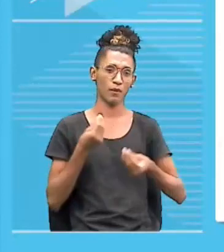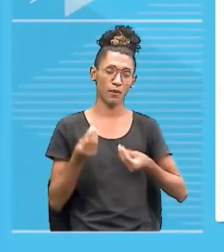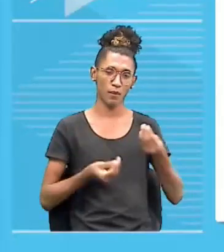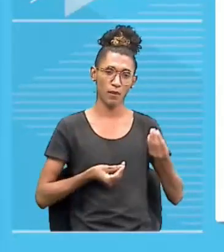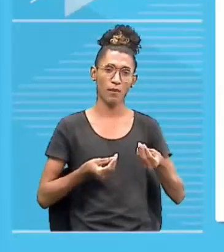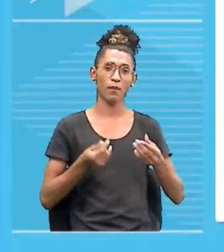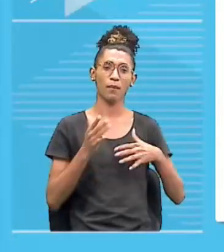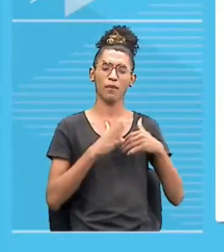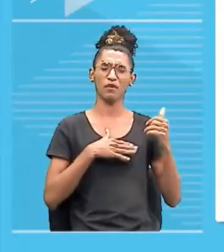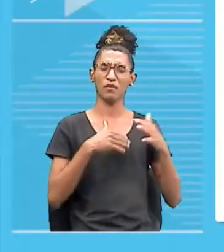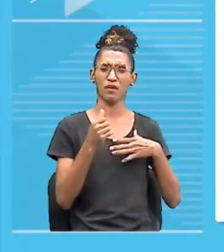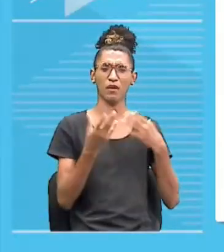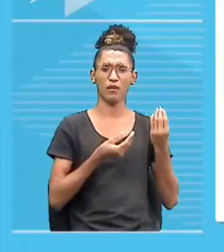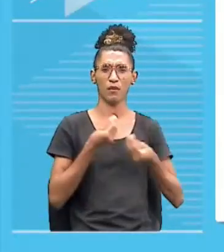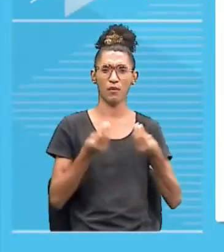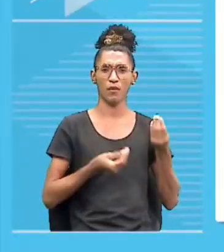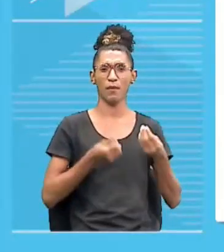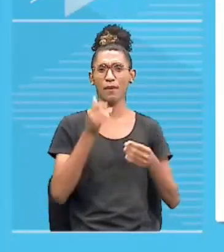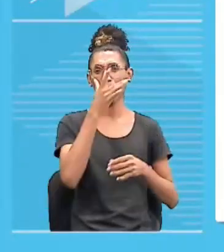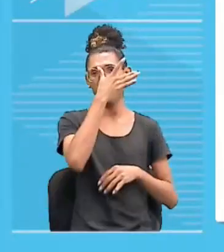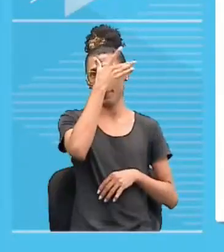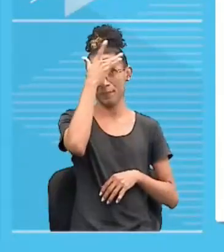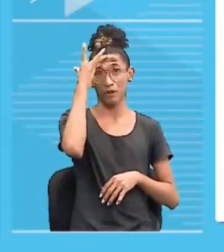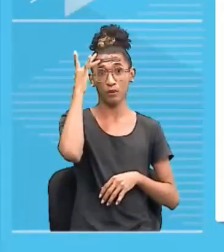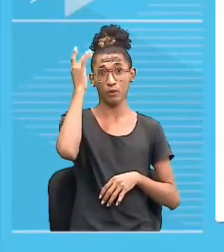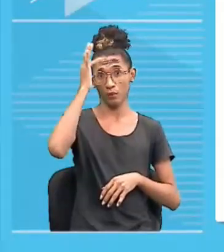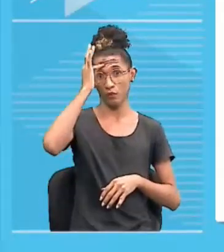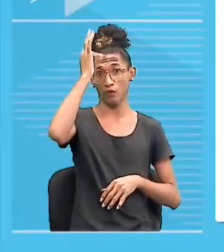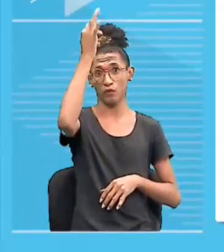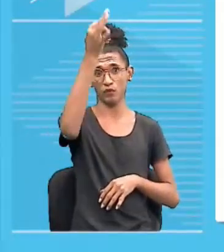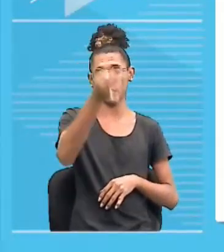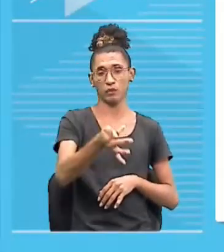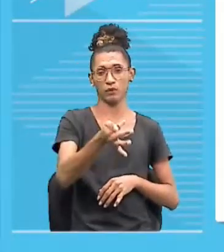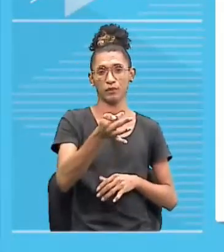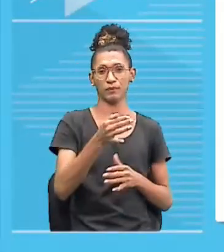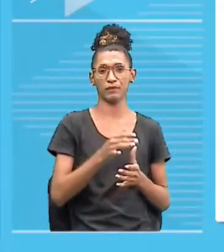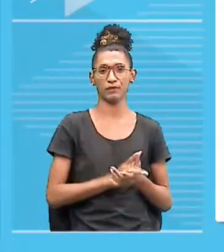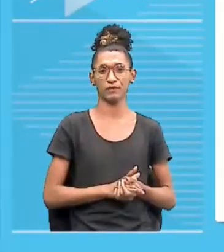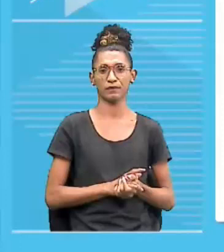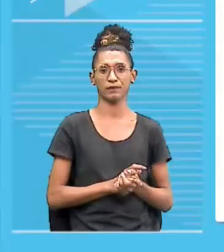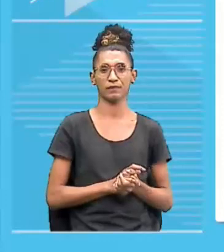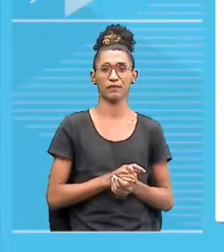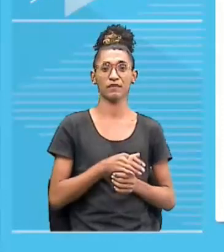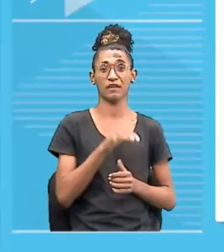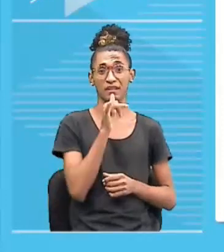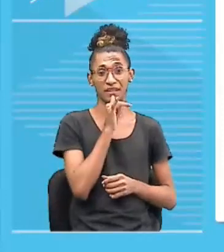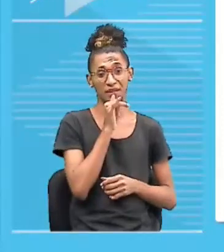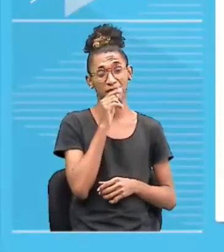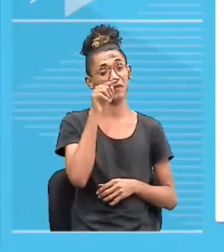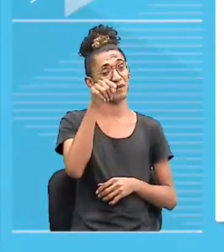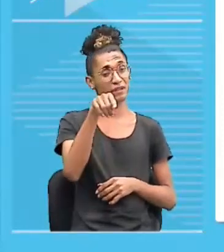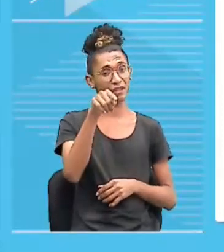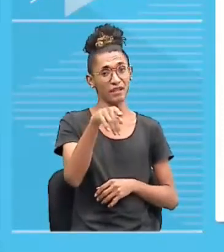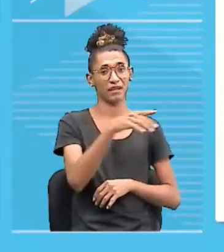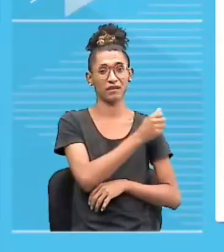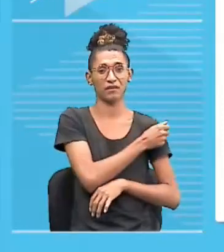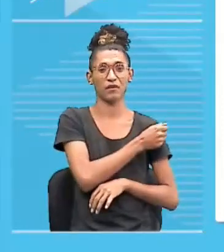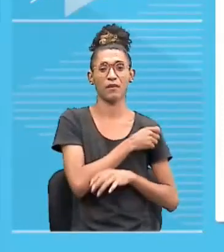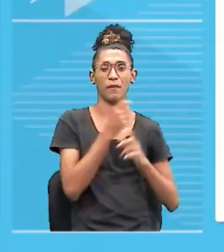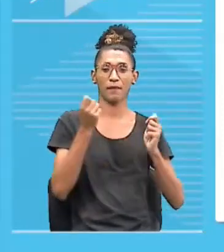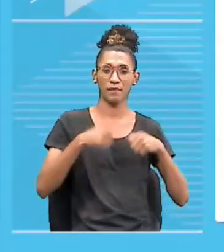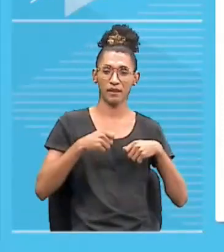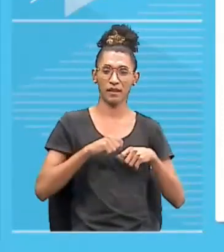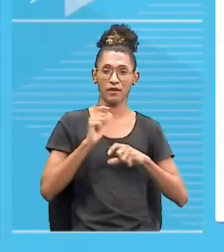que os profissionais do amanhã, né, do futuro, no caso vocês,